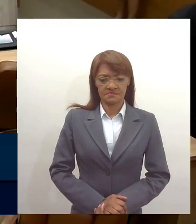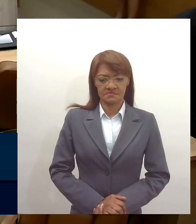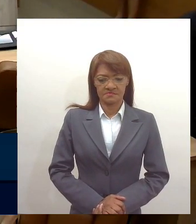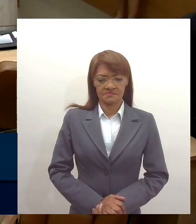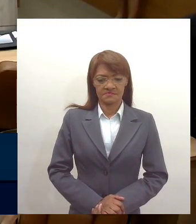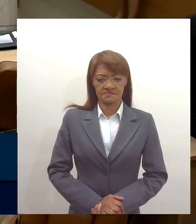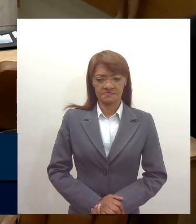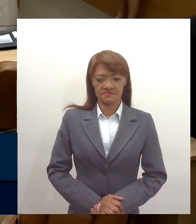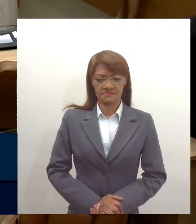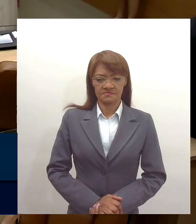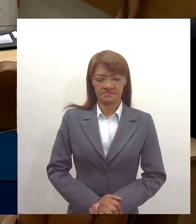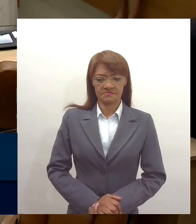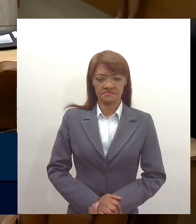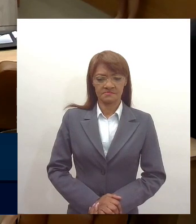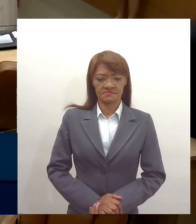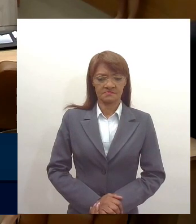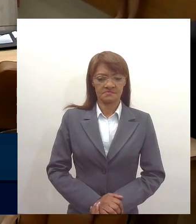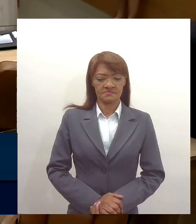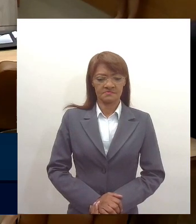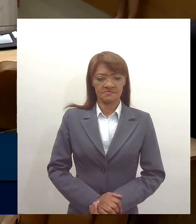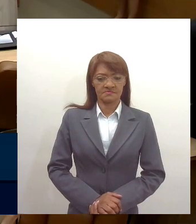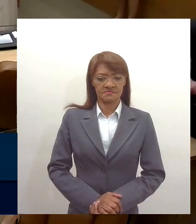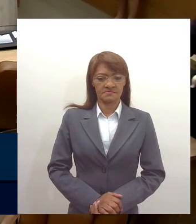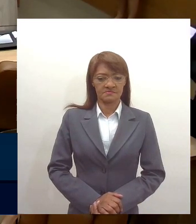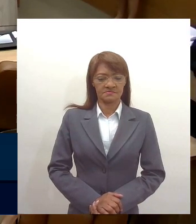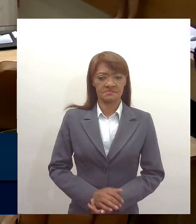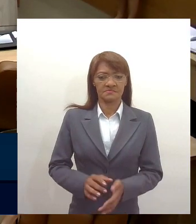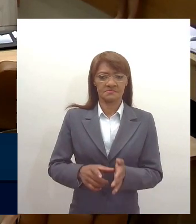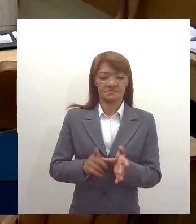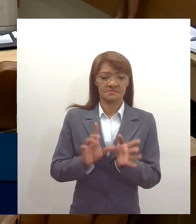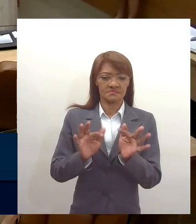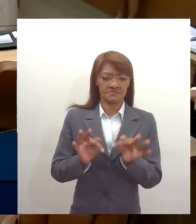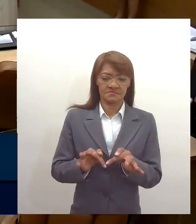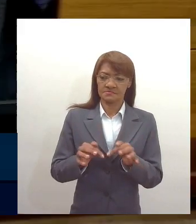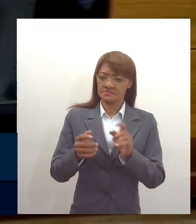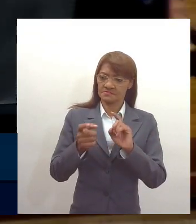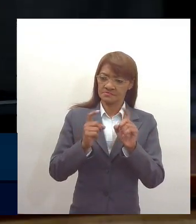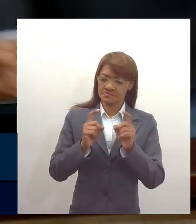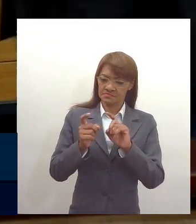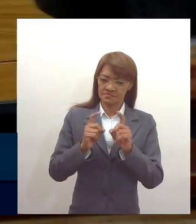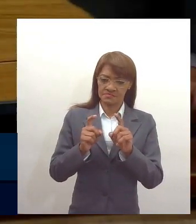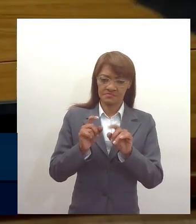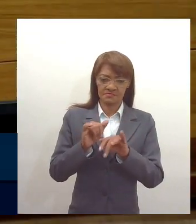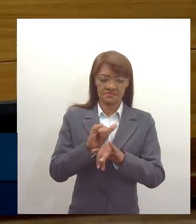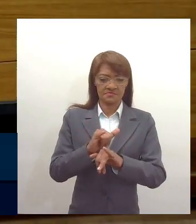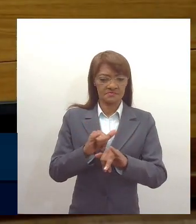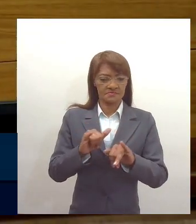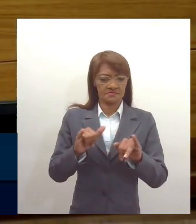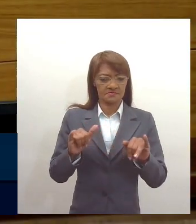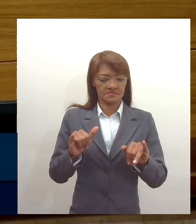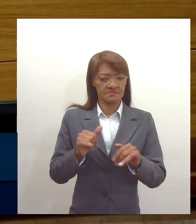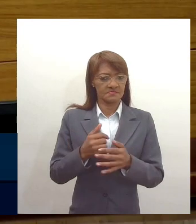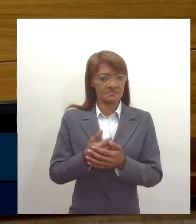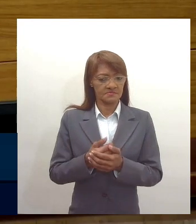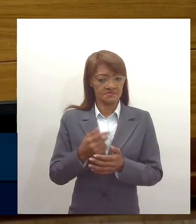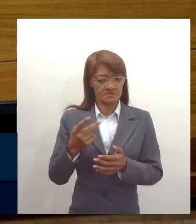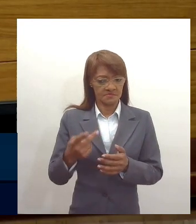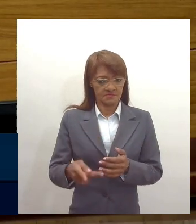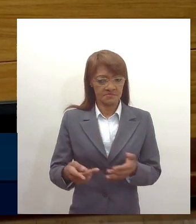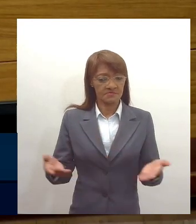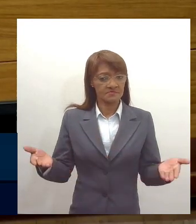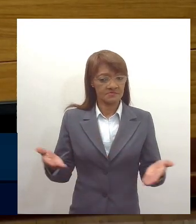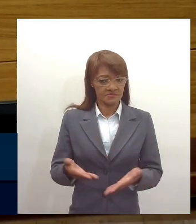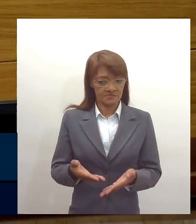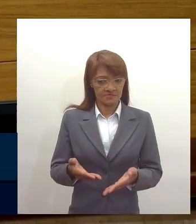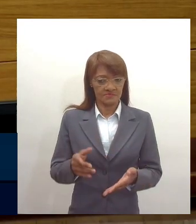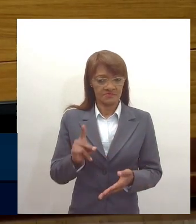Antes de encerrar a sessão, eu quero aqui deixar registrado nos anais dessa casa que hoje, 9 de abril, é